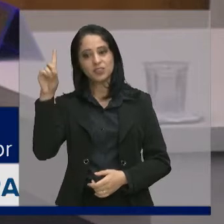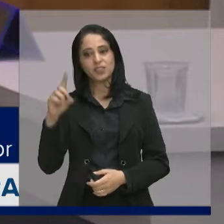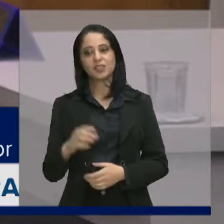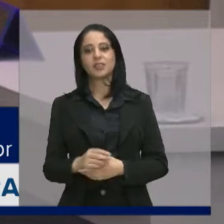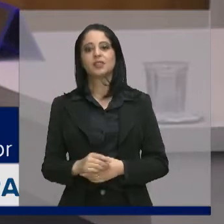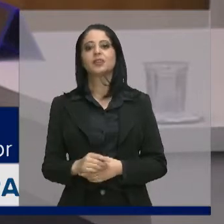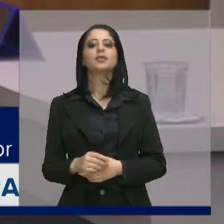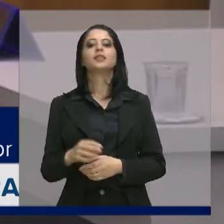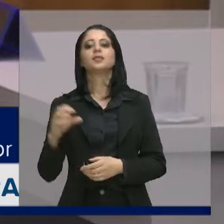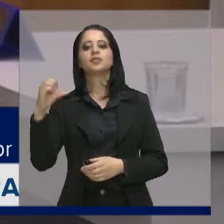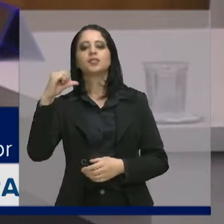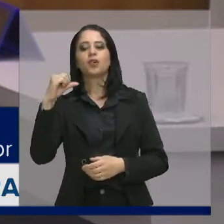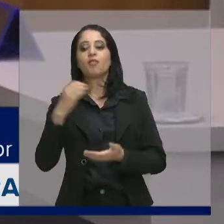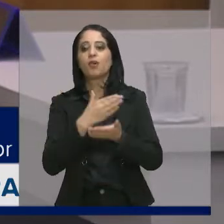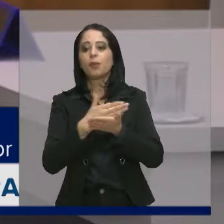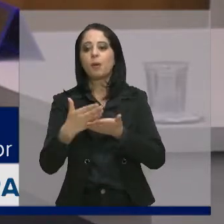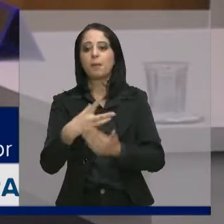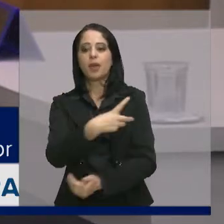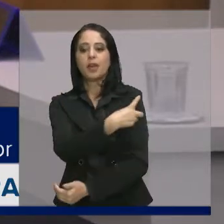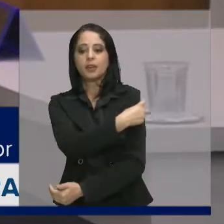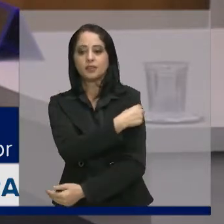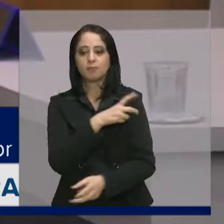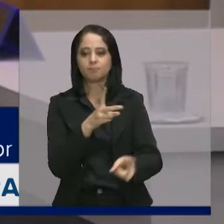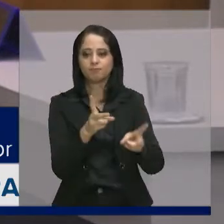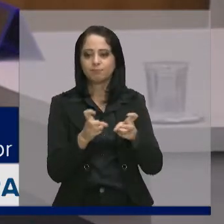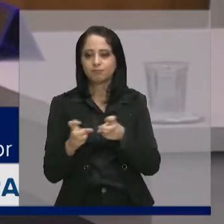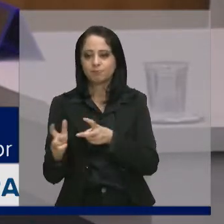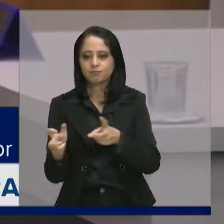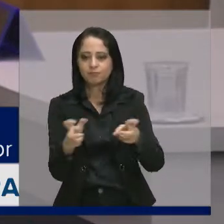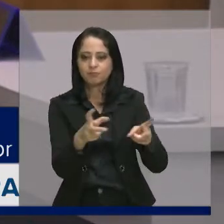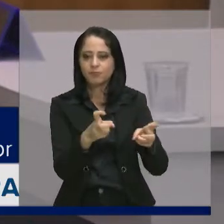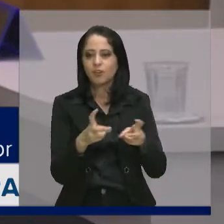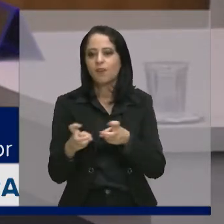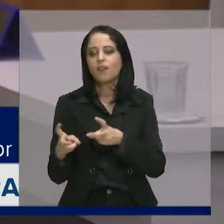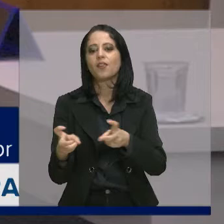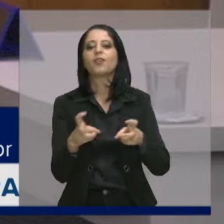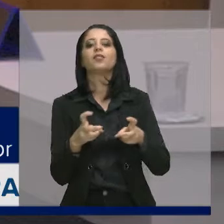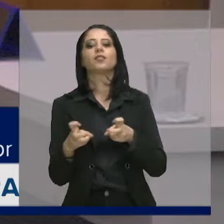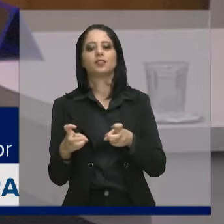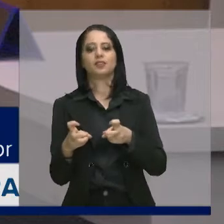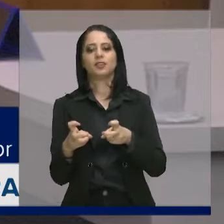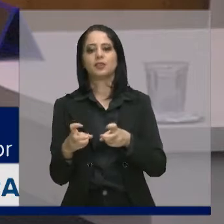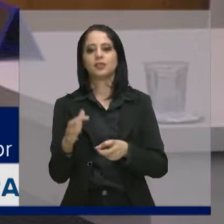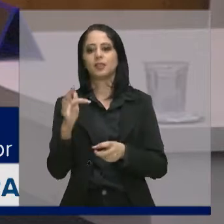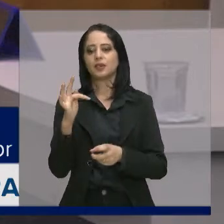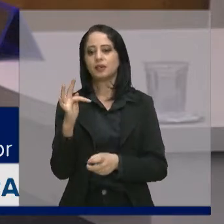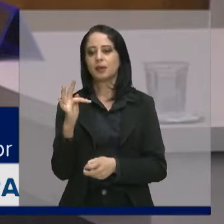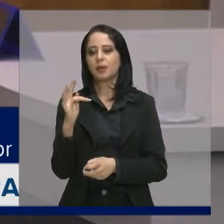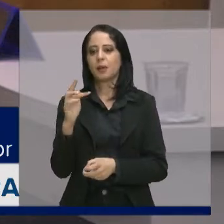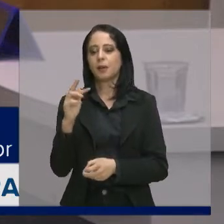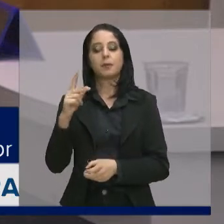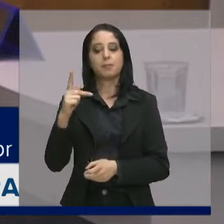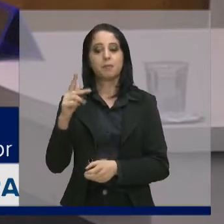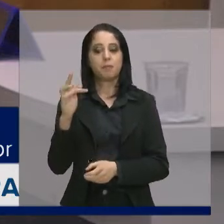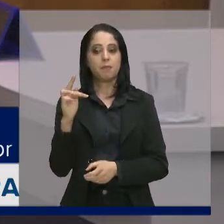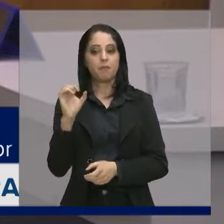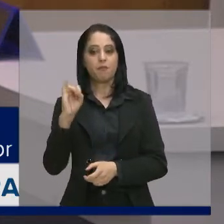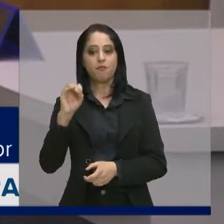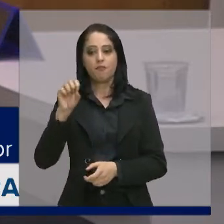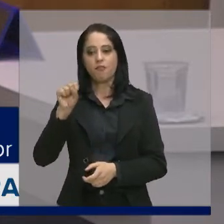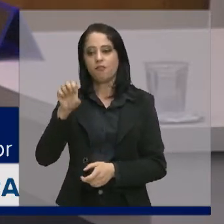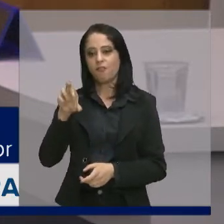marcado pelo início da vacinação dos novos grupos e pela aplicação do imunizante da Pfizer em São José dos